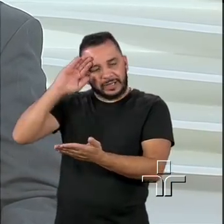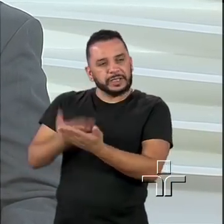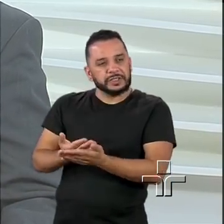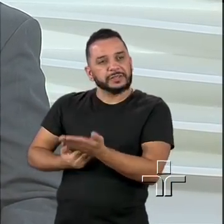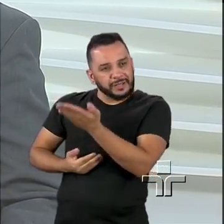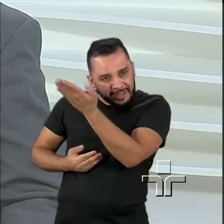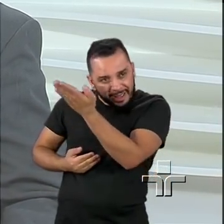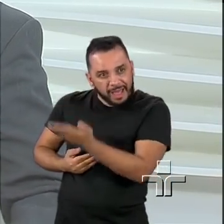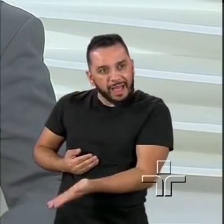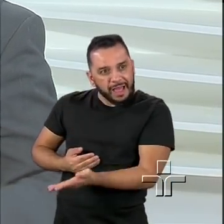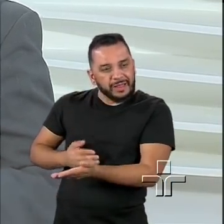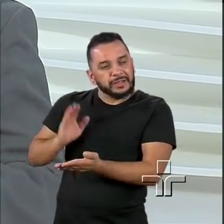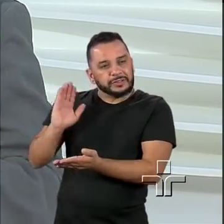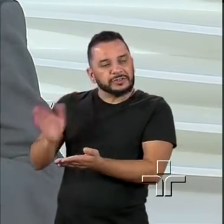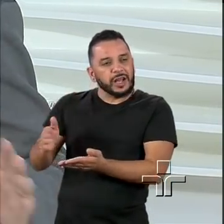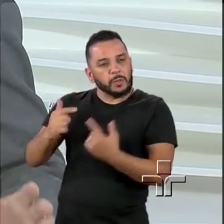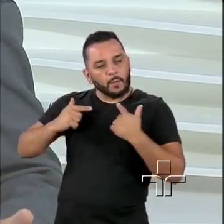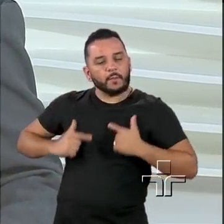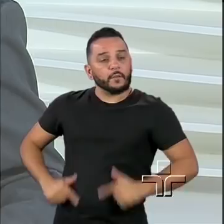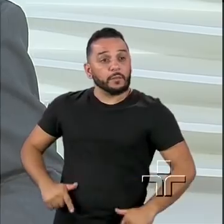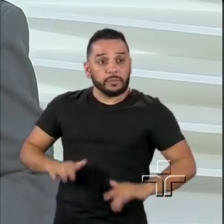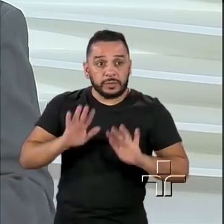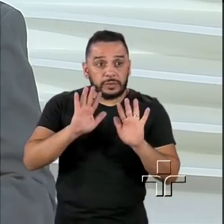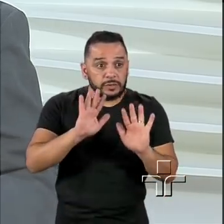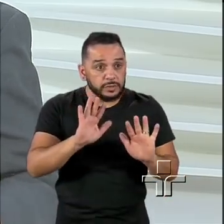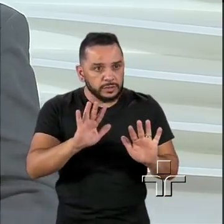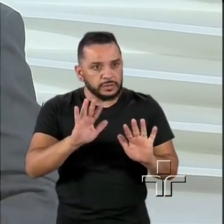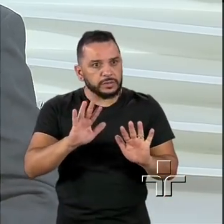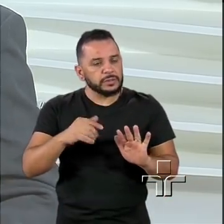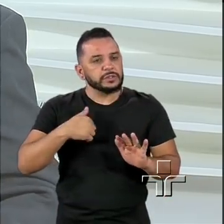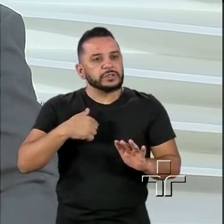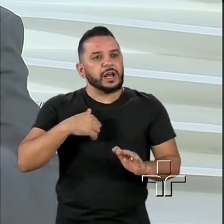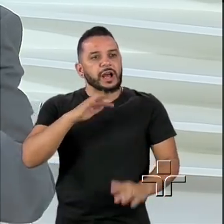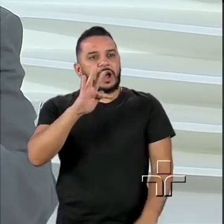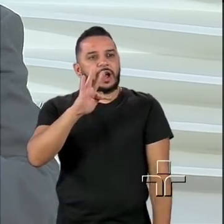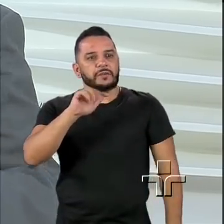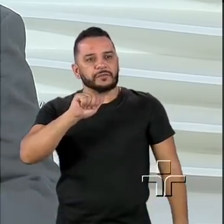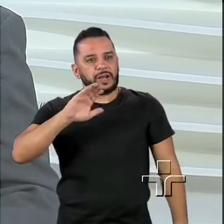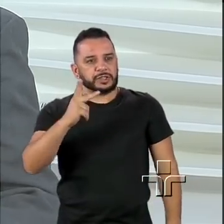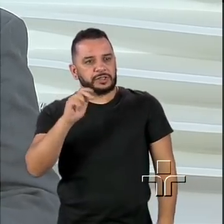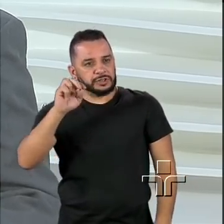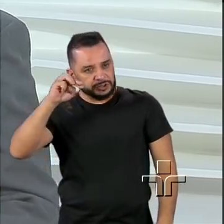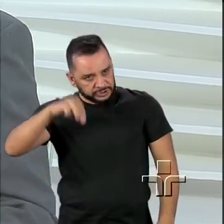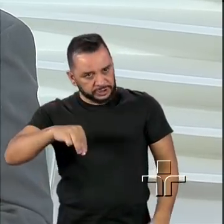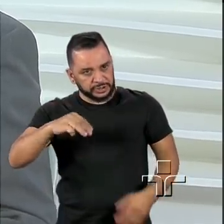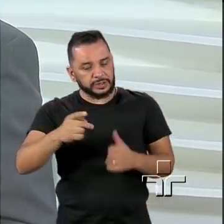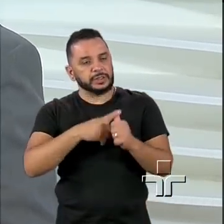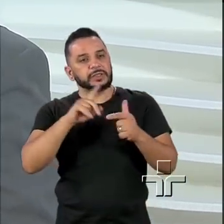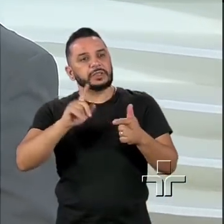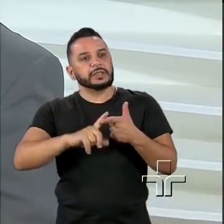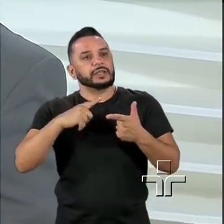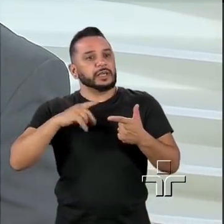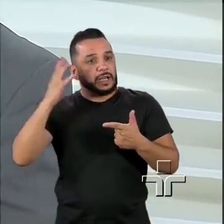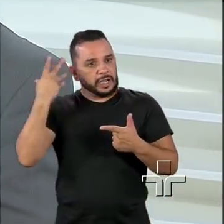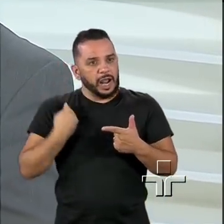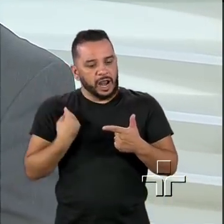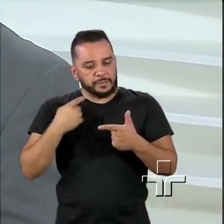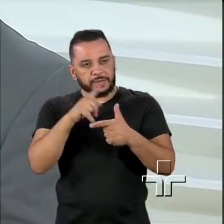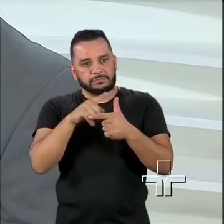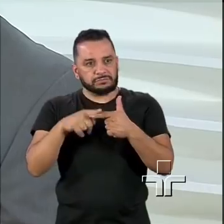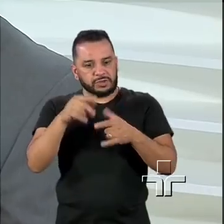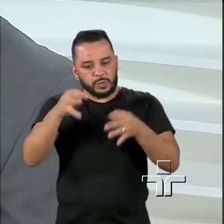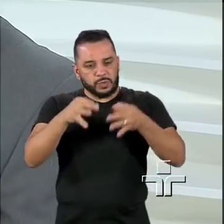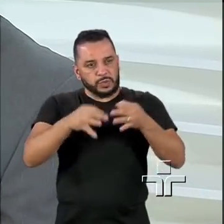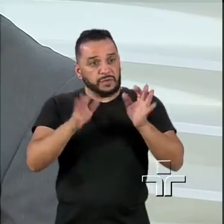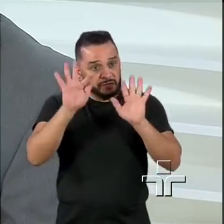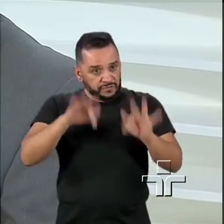quando findar as margens de manobra do Fachin e da Carmen Lúcia, o presidente Lula também será inocentado, porque aqui